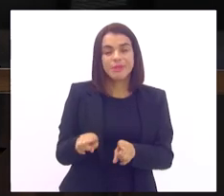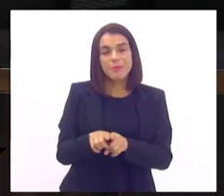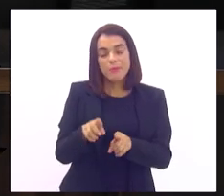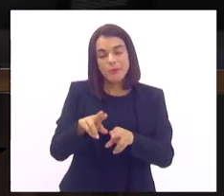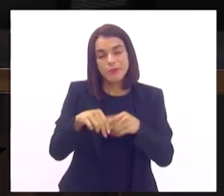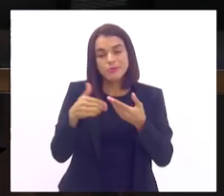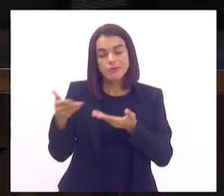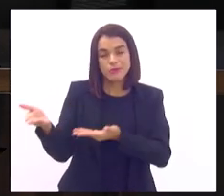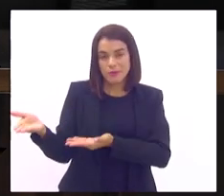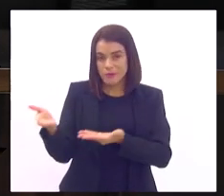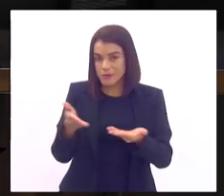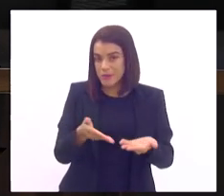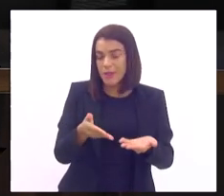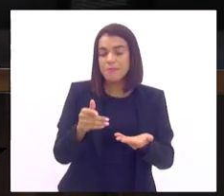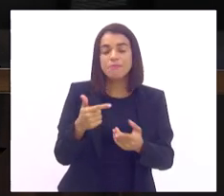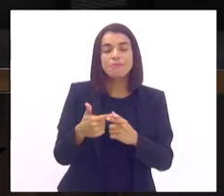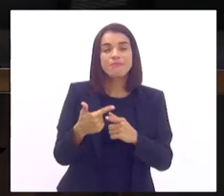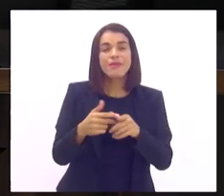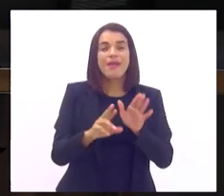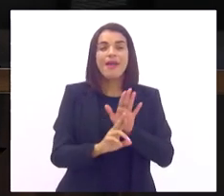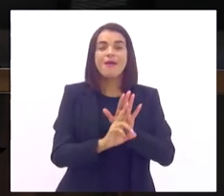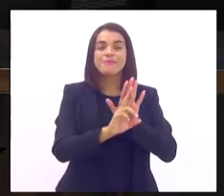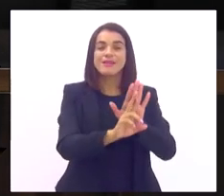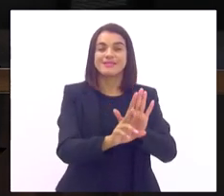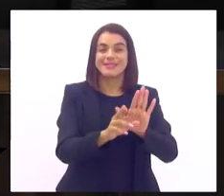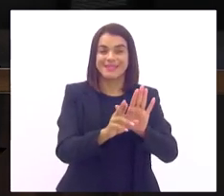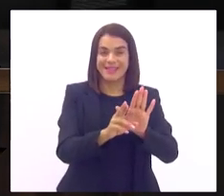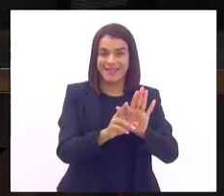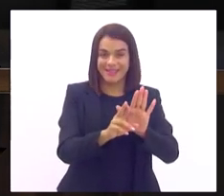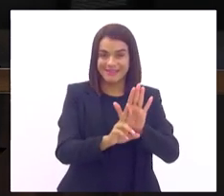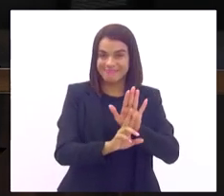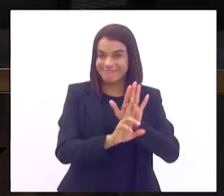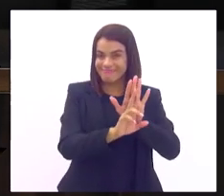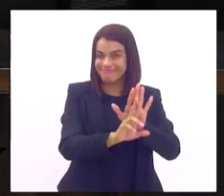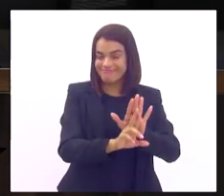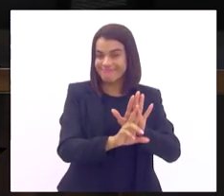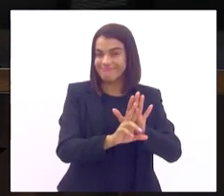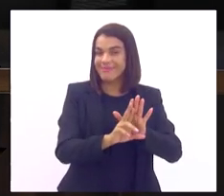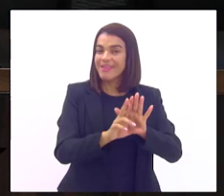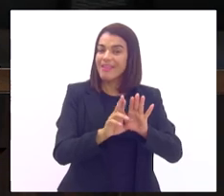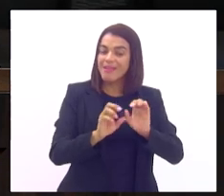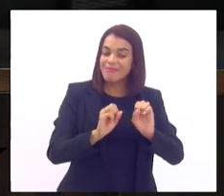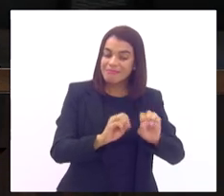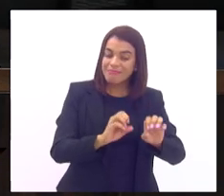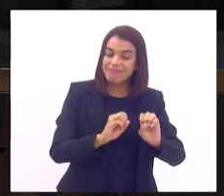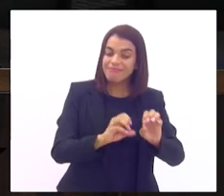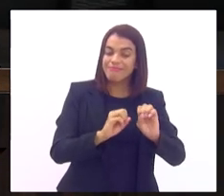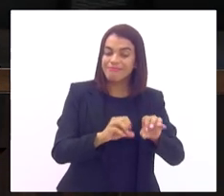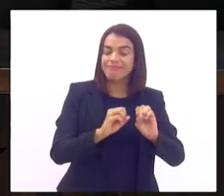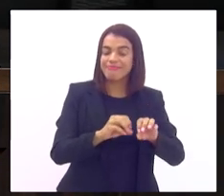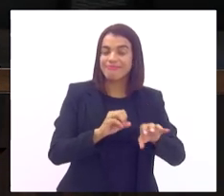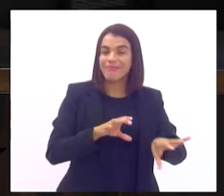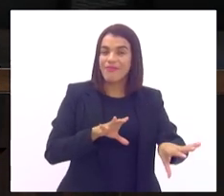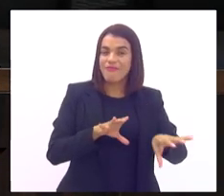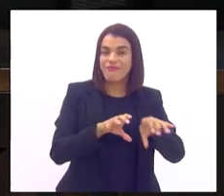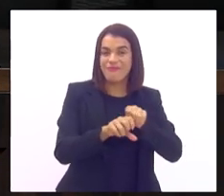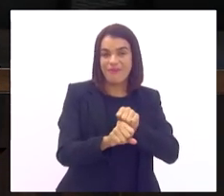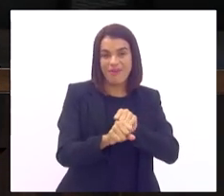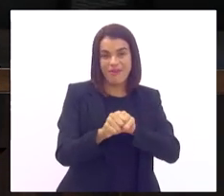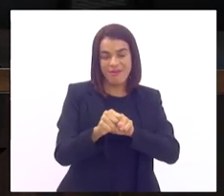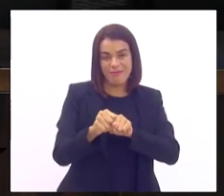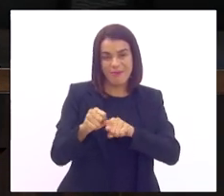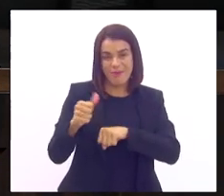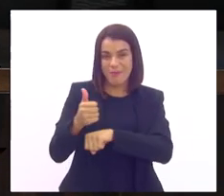né, representando todos aqueles que formam os contadores. né, todos aqueles